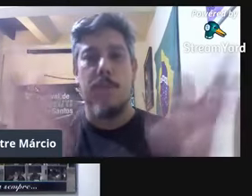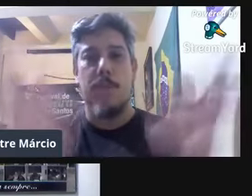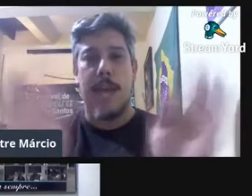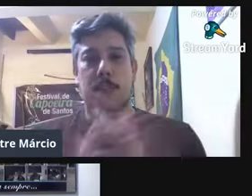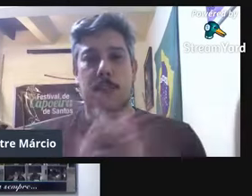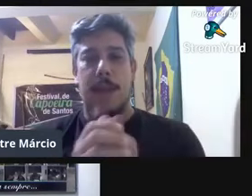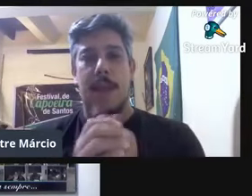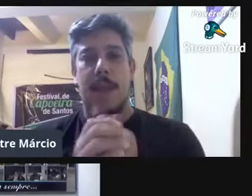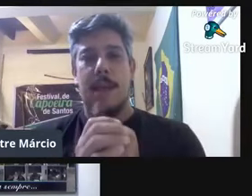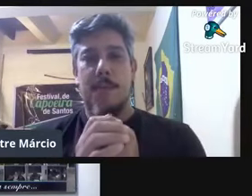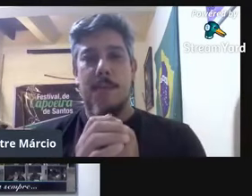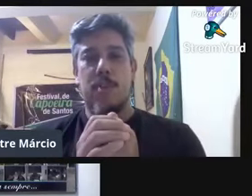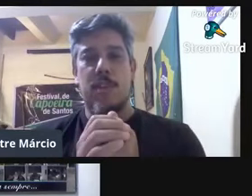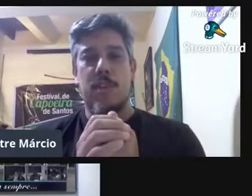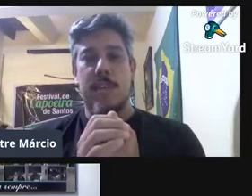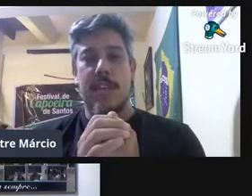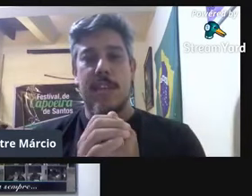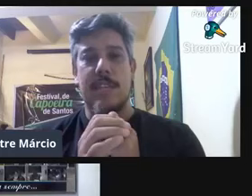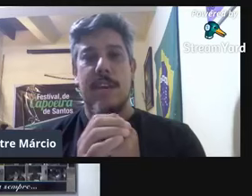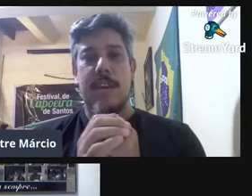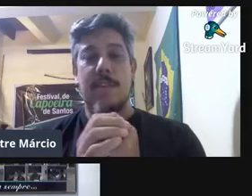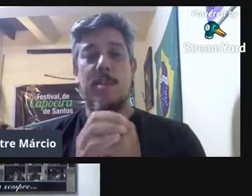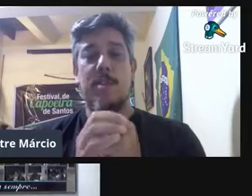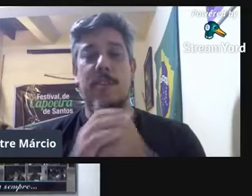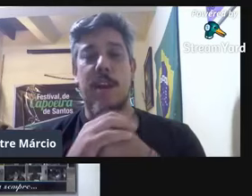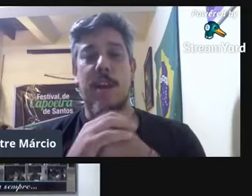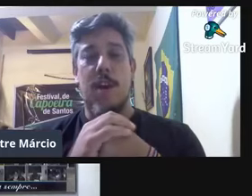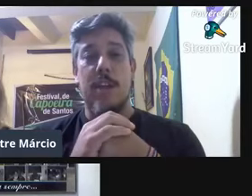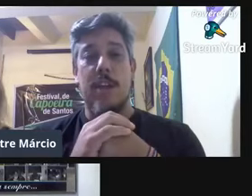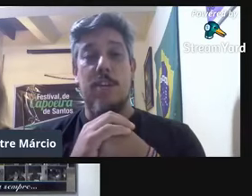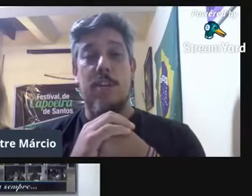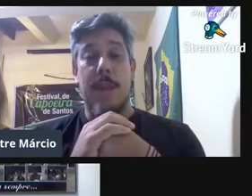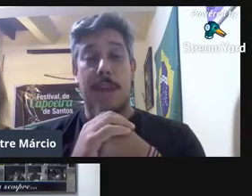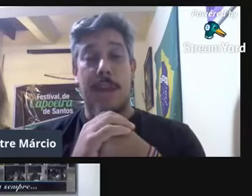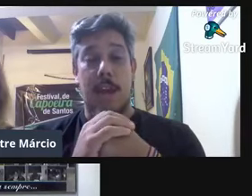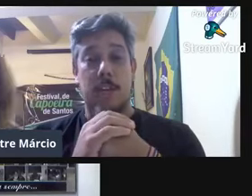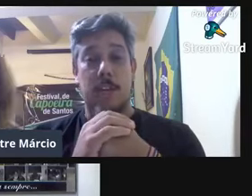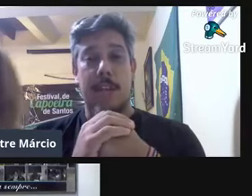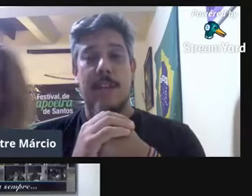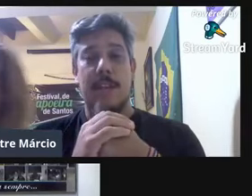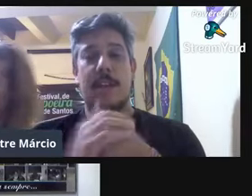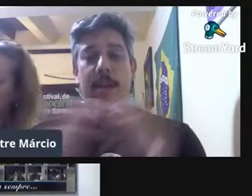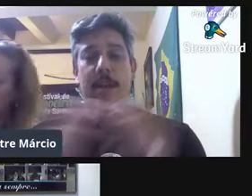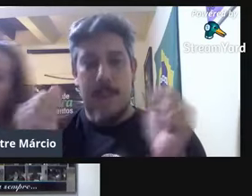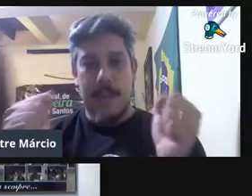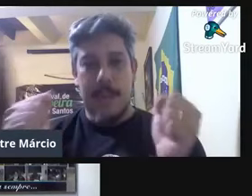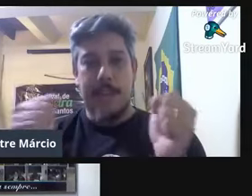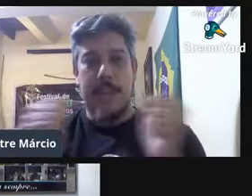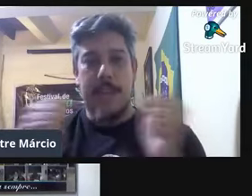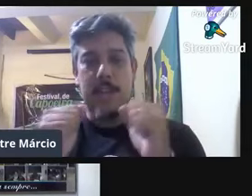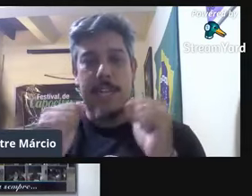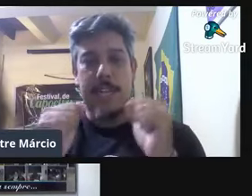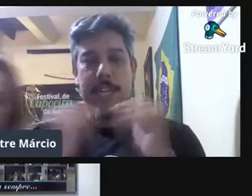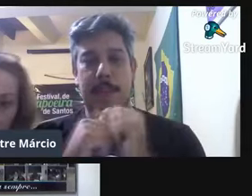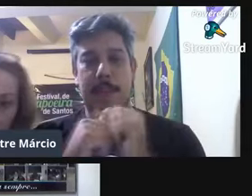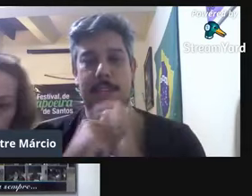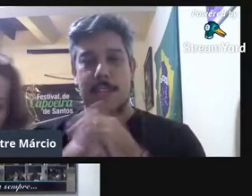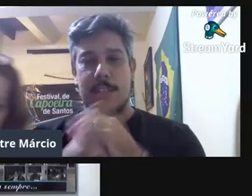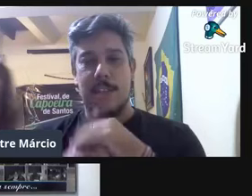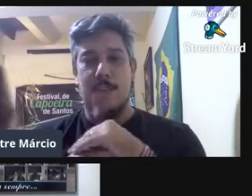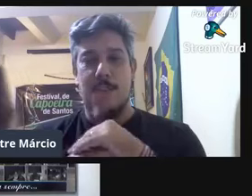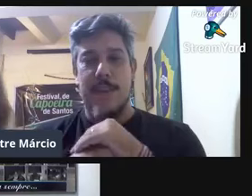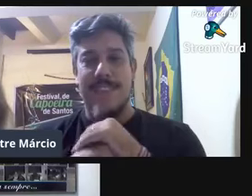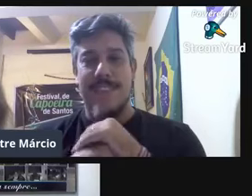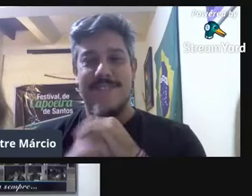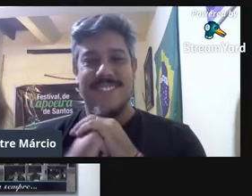Muito obrigado por todos vocês. Vamos ouvir agora Gilmar e Cláudia. Grande abraço, grande axé, mestre.